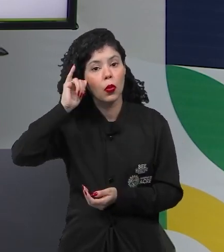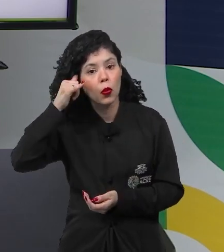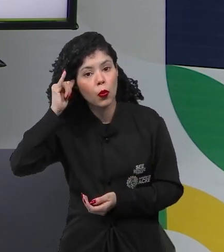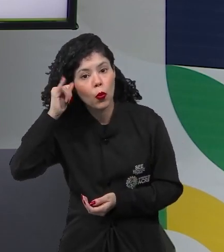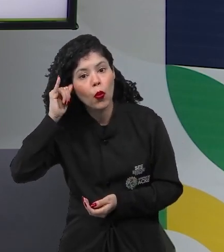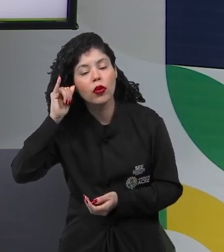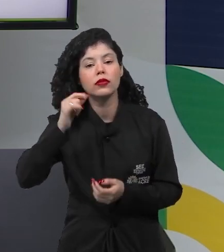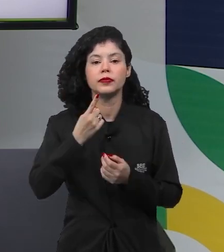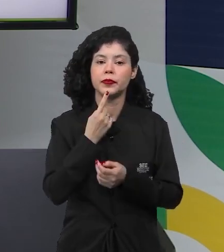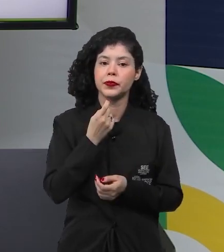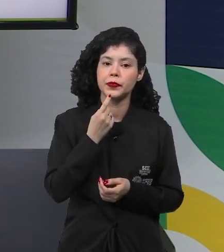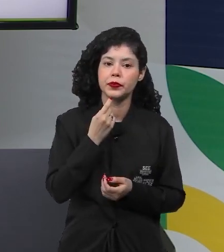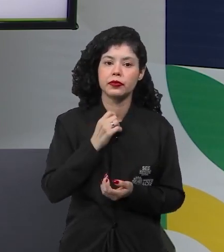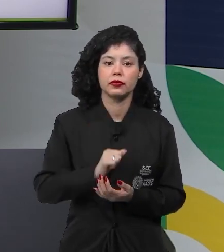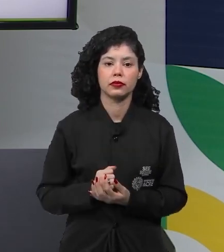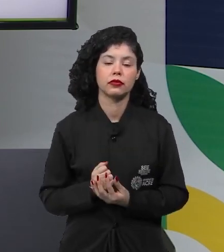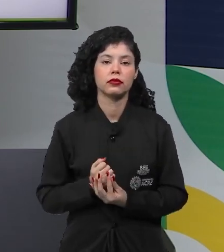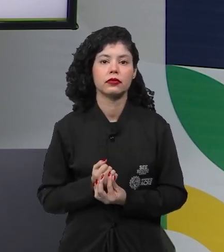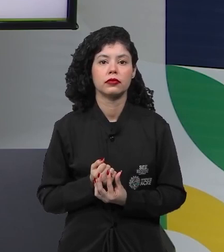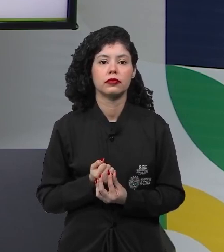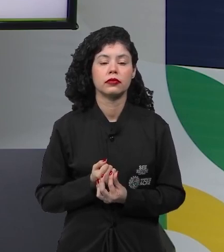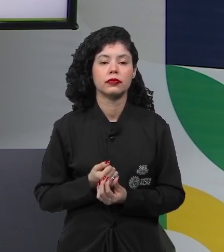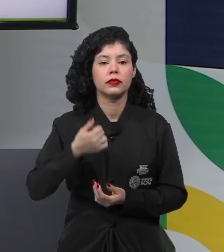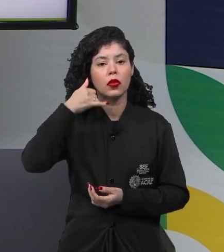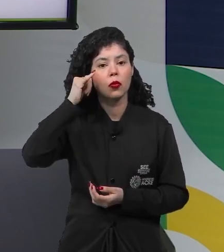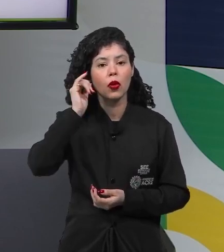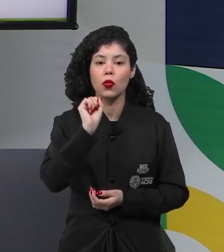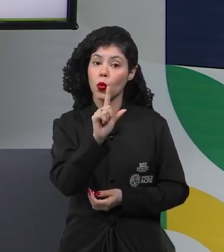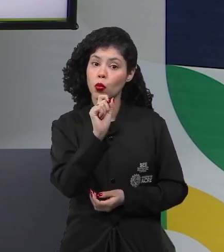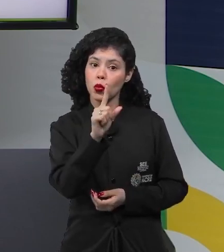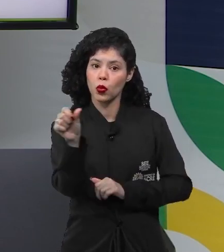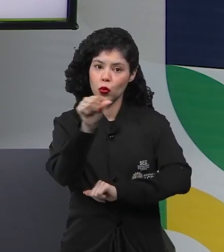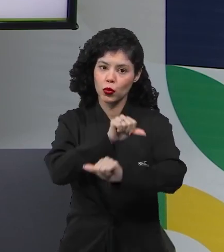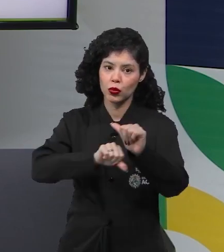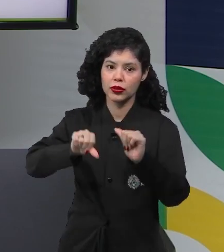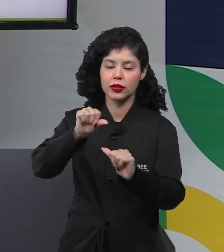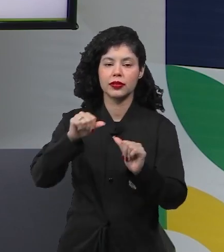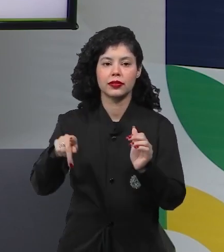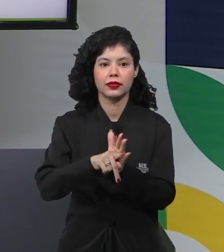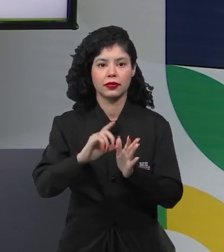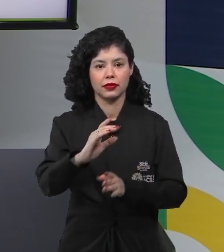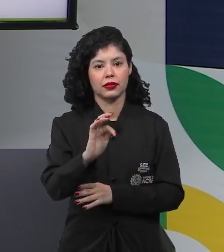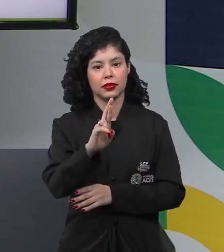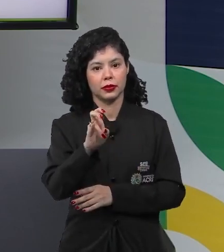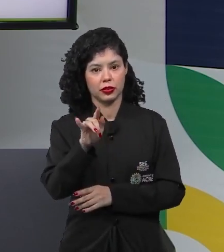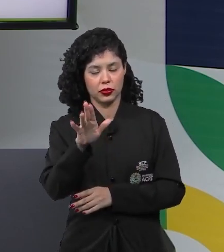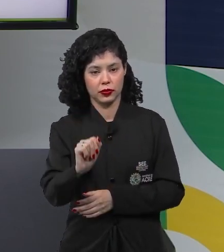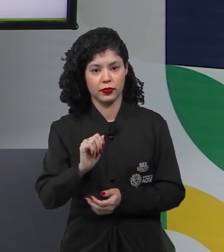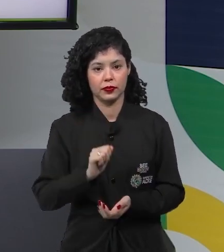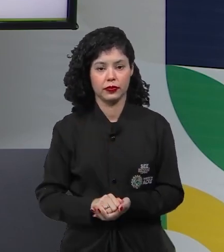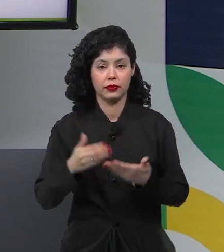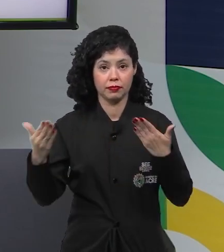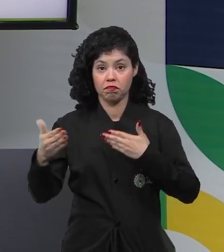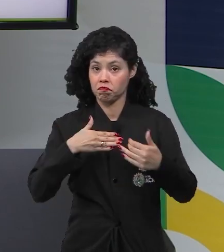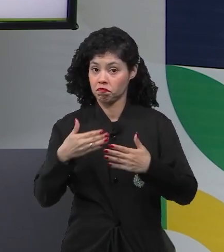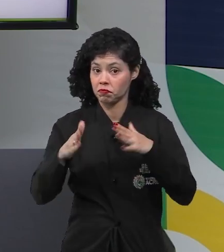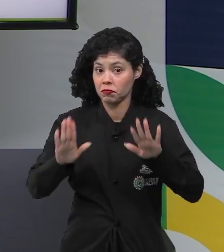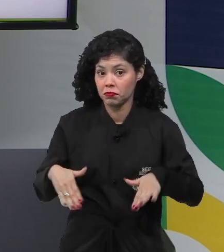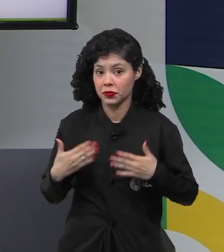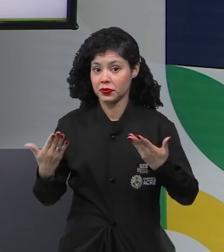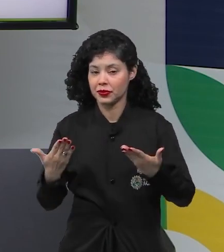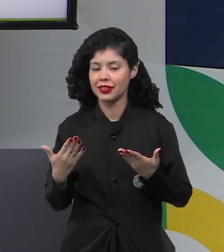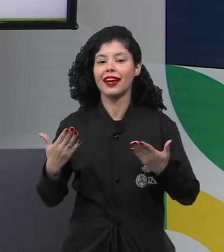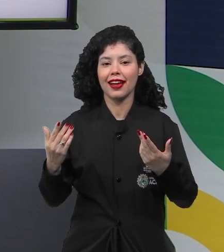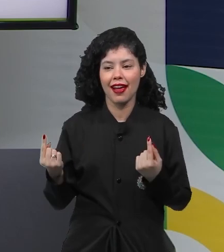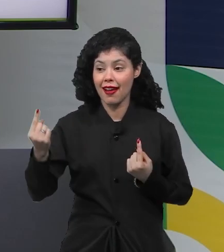que é o garantido, e a do boi azul, que é o contrário, no caso caprichoso. Então, dependendo aí da